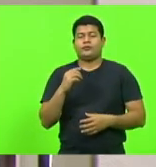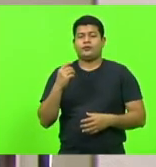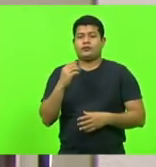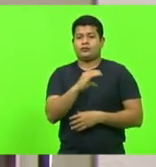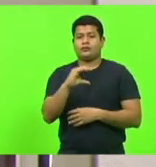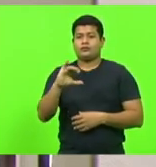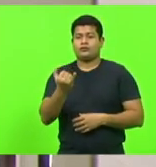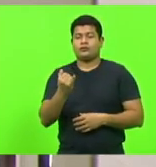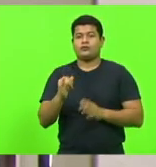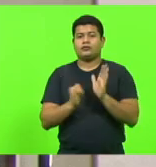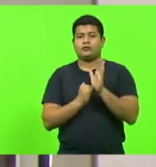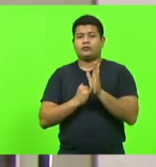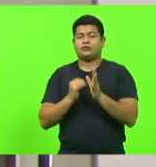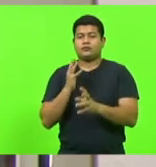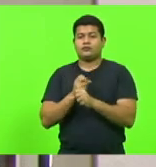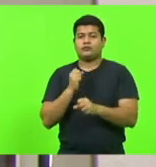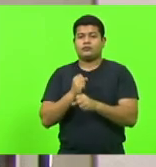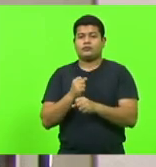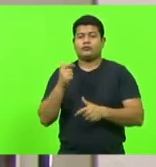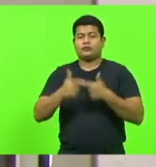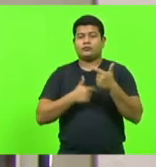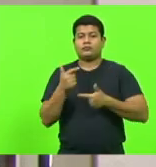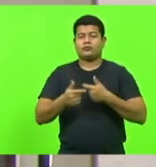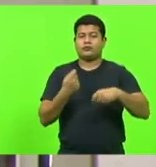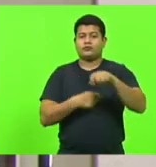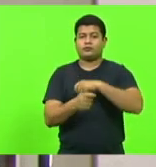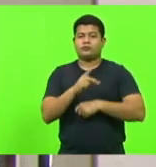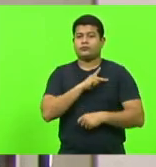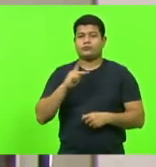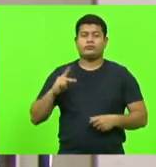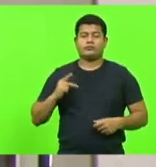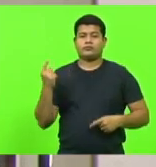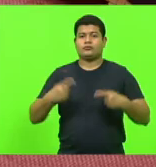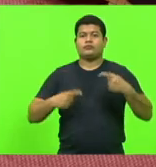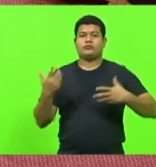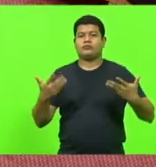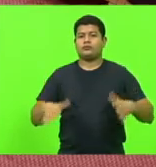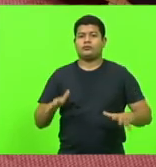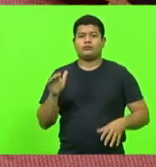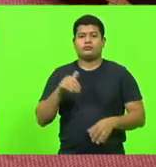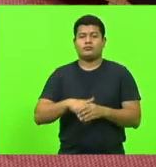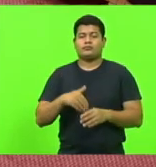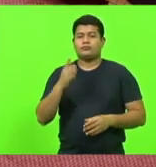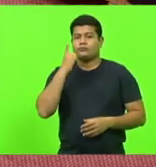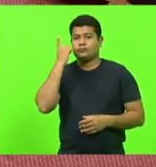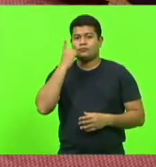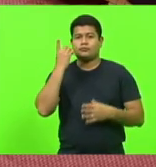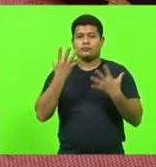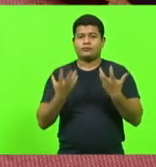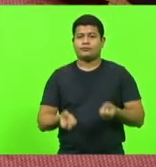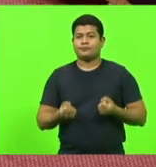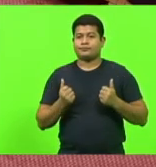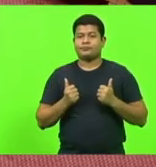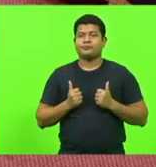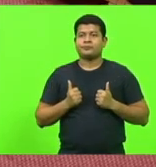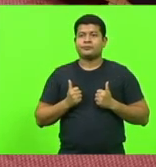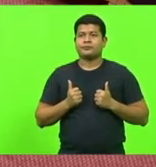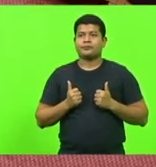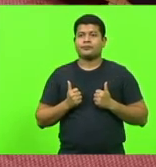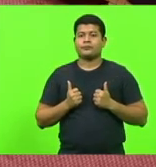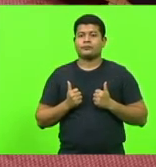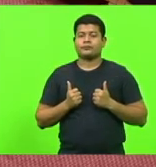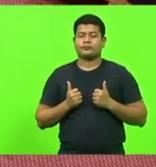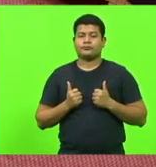Comissão de Trabalho, Administração e Serviço Público. Em discussão. Não havendo quem queira discutir, em votação, deputados que aprovam,